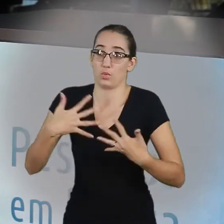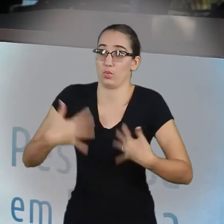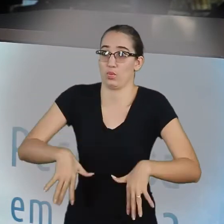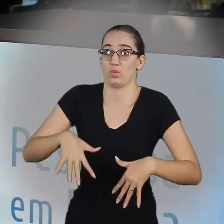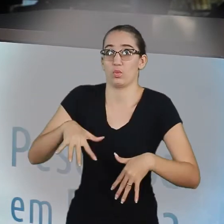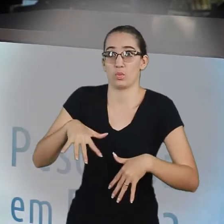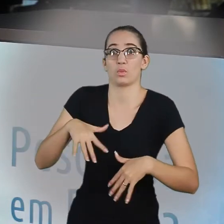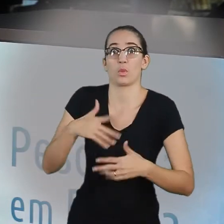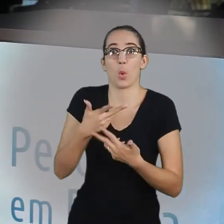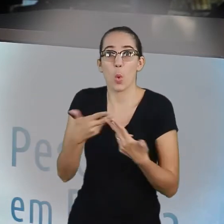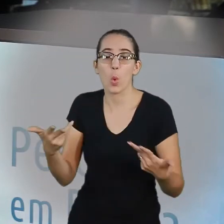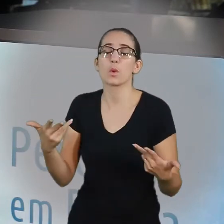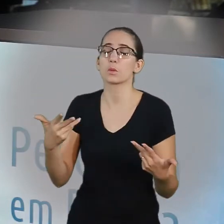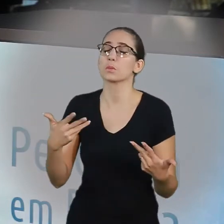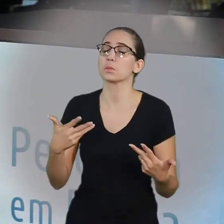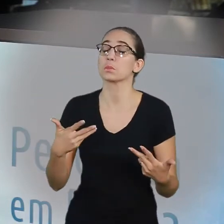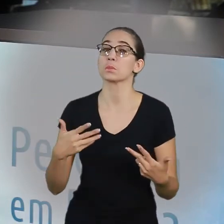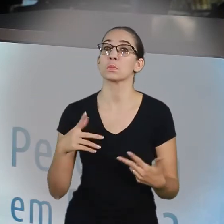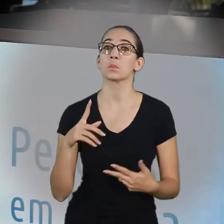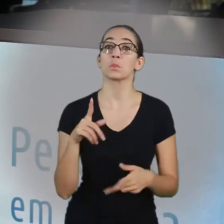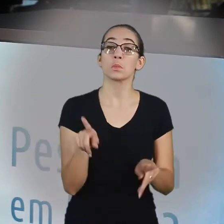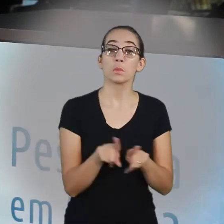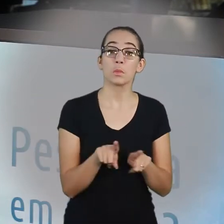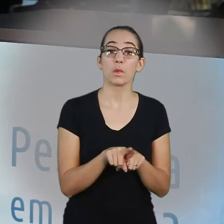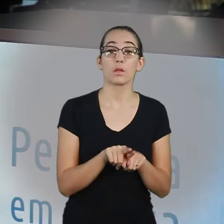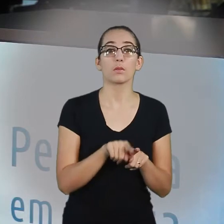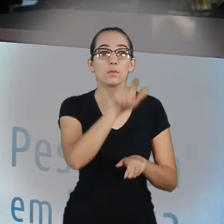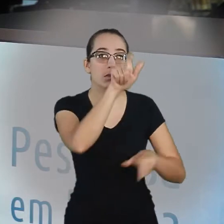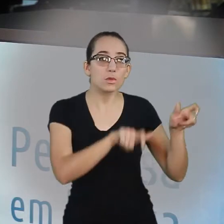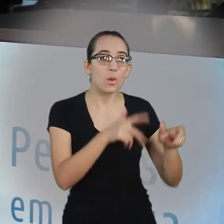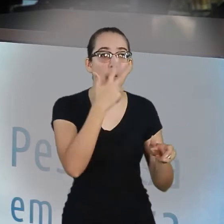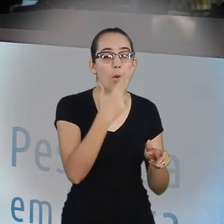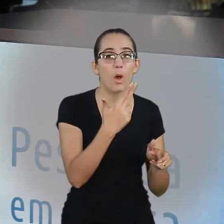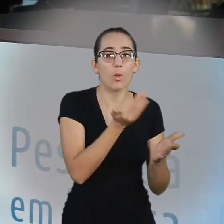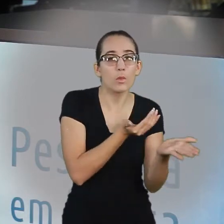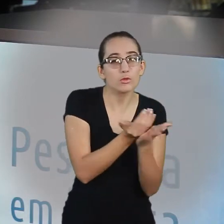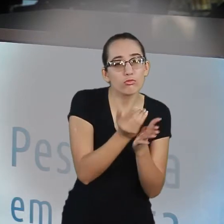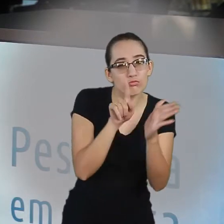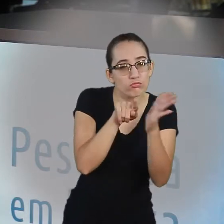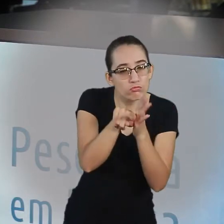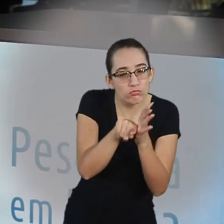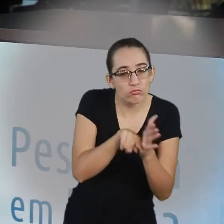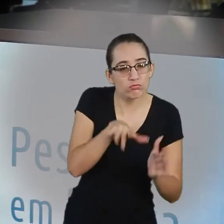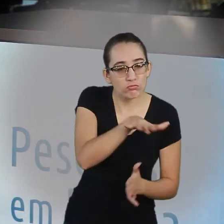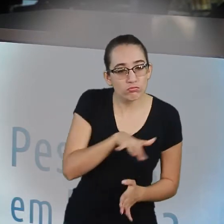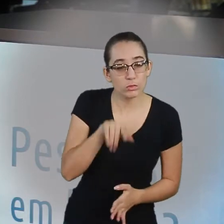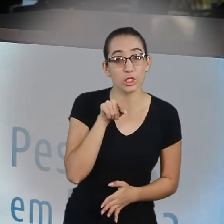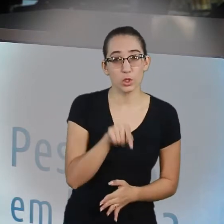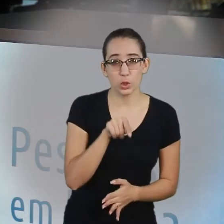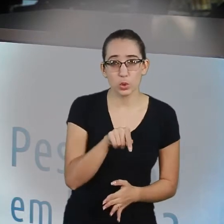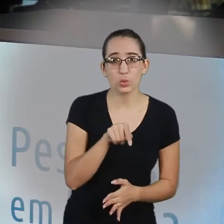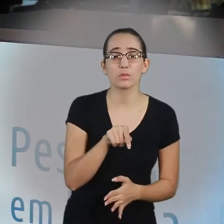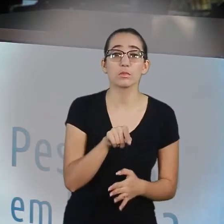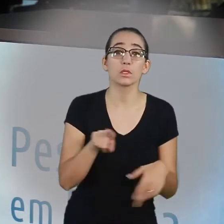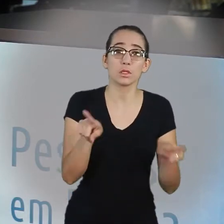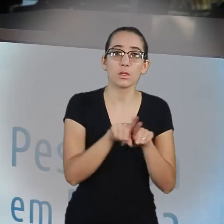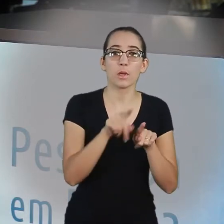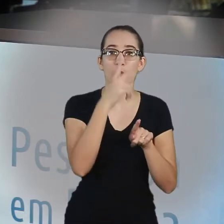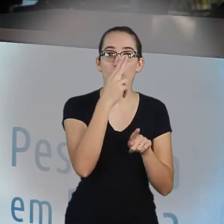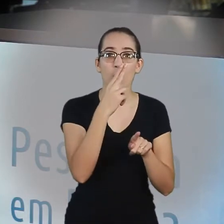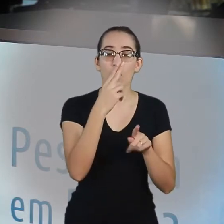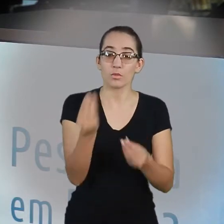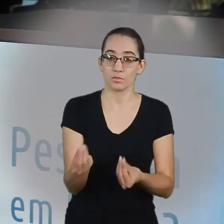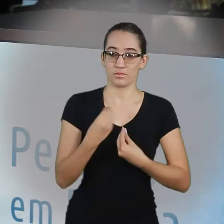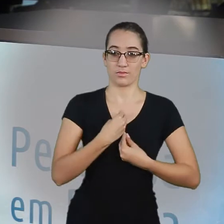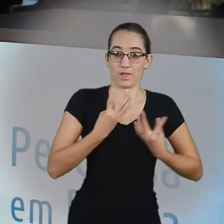pessoal passou a olhar para essas áreas de pesquisa que se tornaram, que também propiciaram tecnologias que a gente